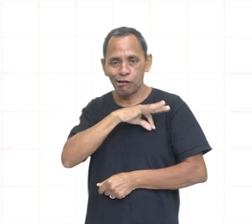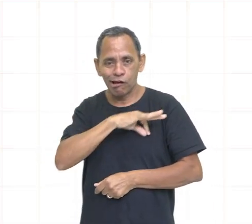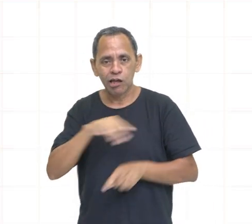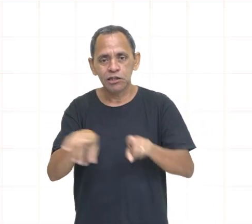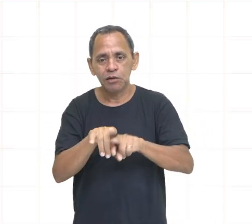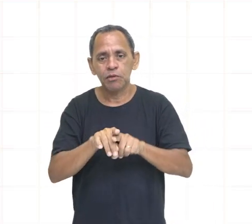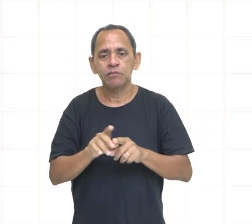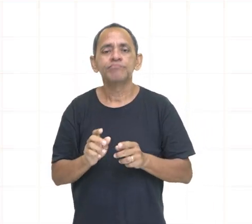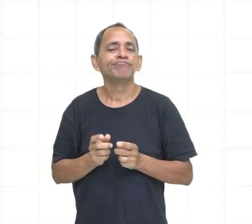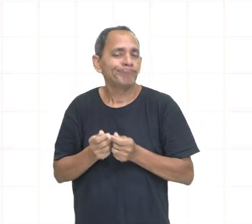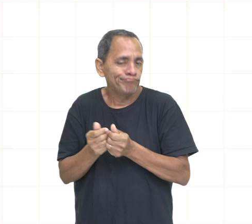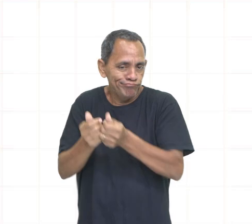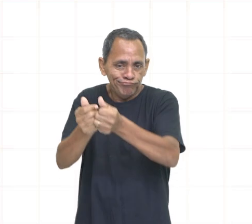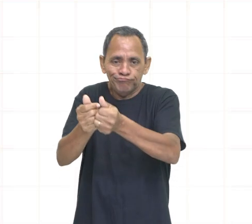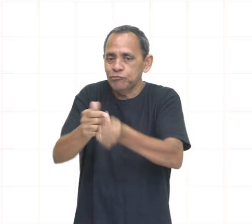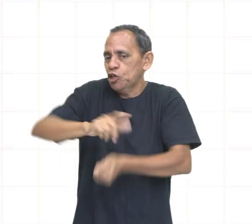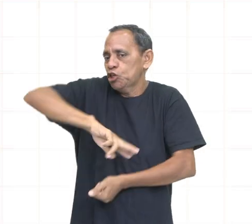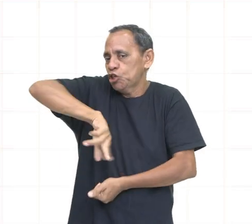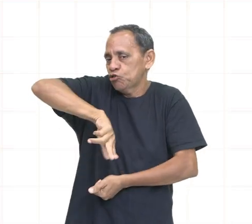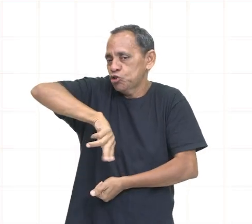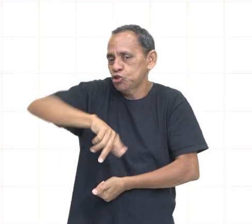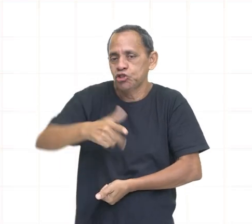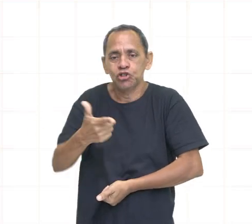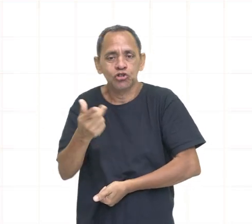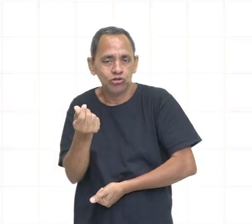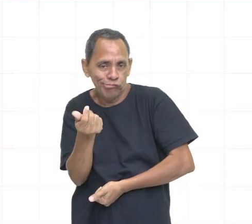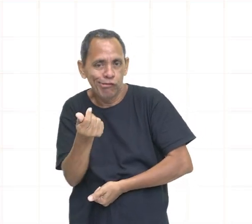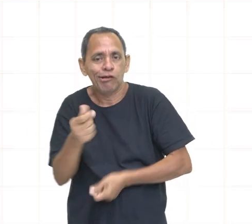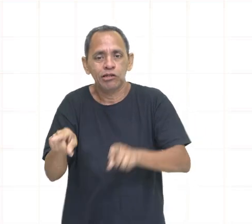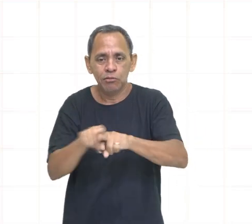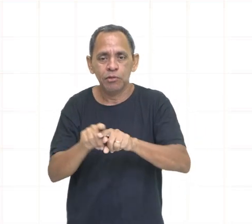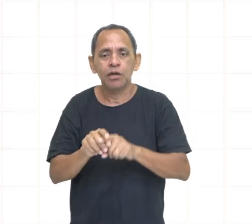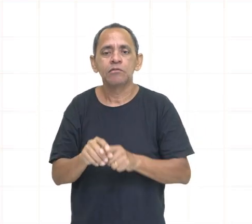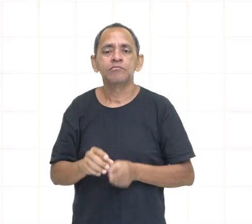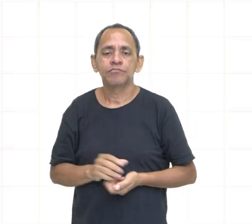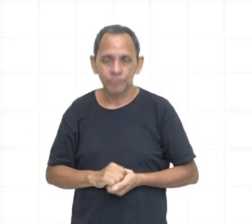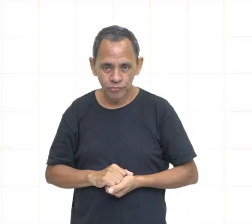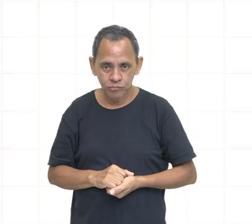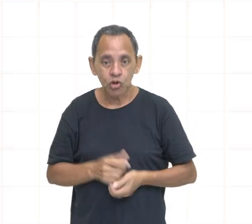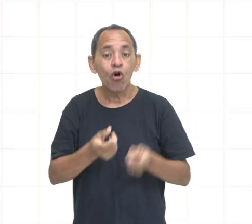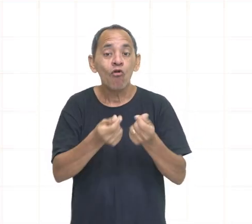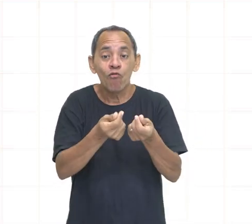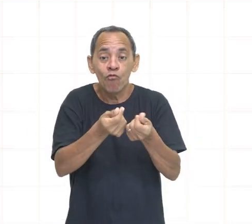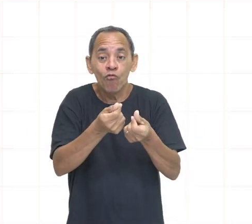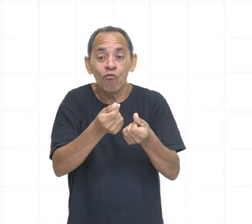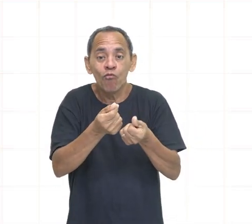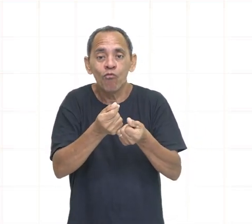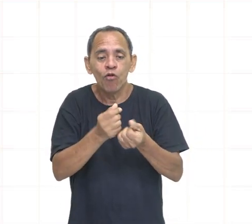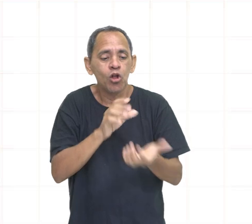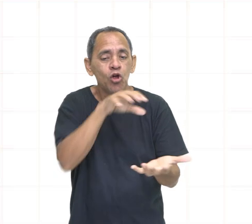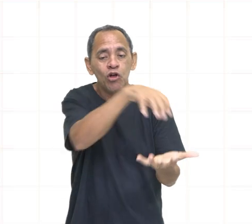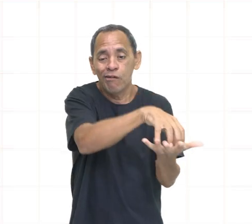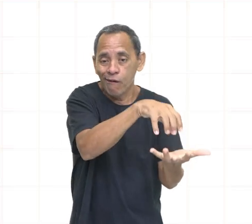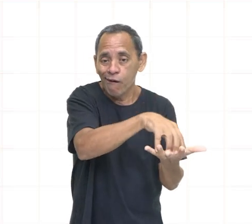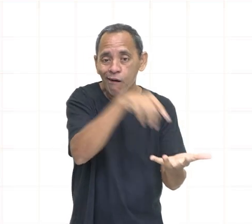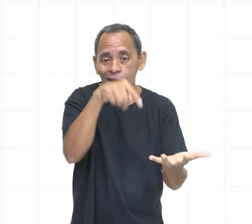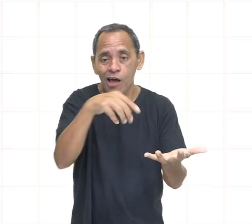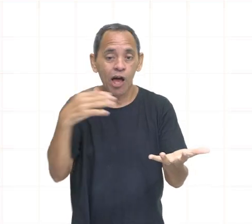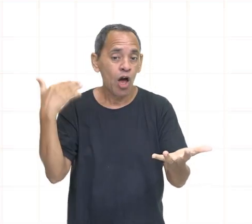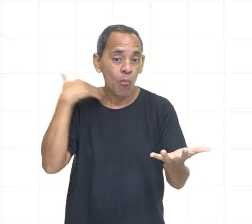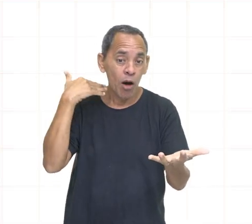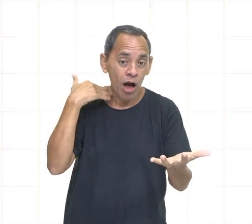salários. A burguesia também não era beneficiada, pois o capital estava concentrado nas mãos dos banqueiros e dos